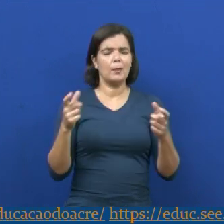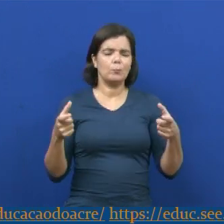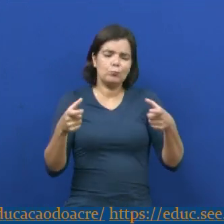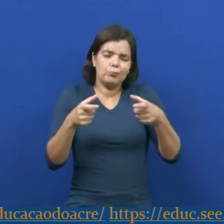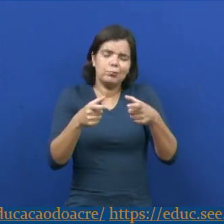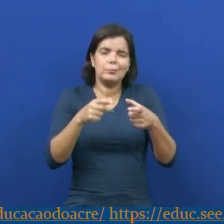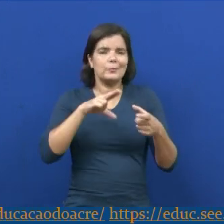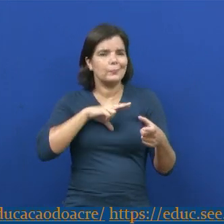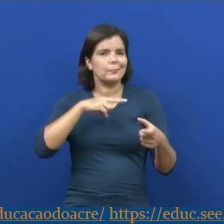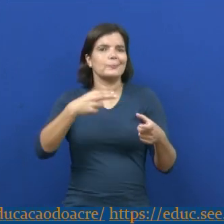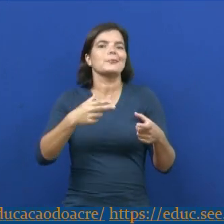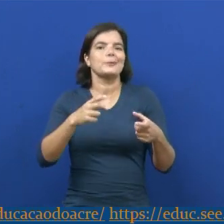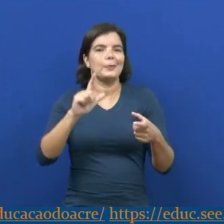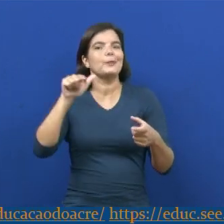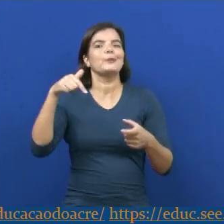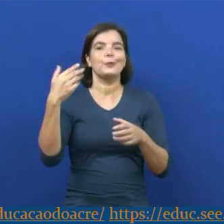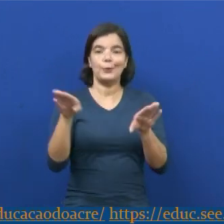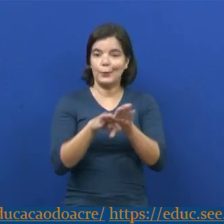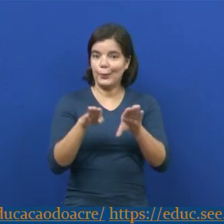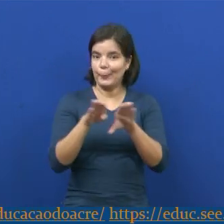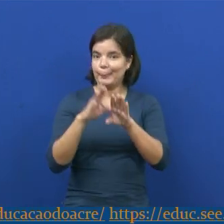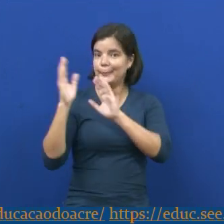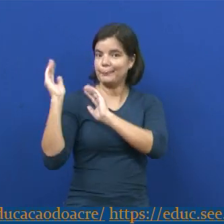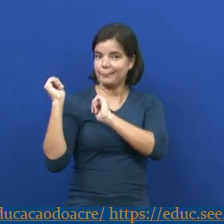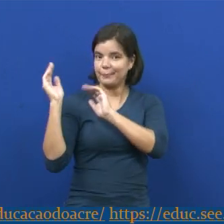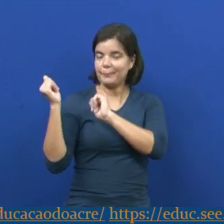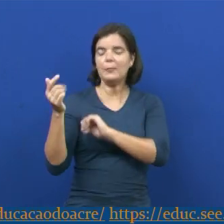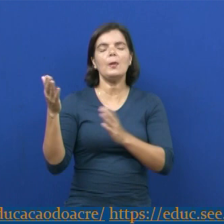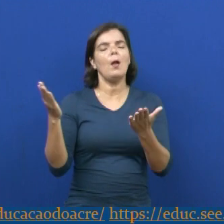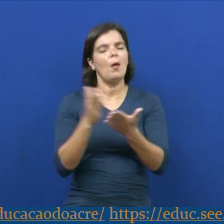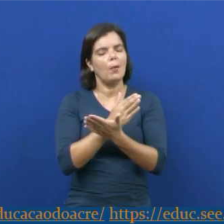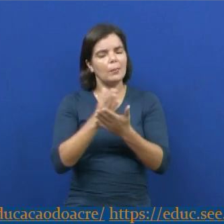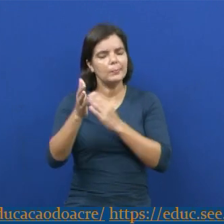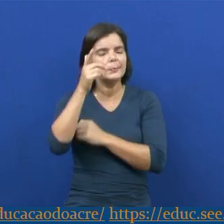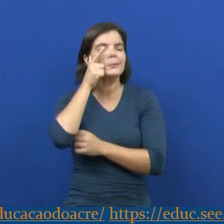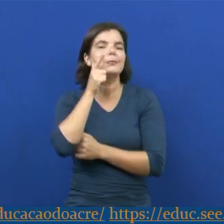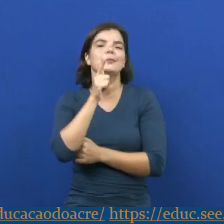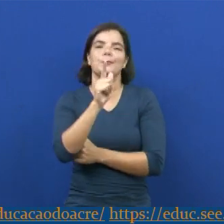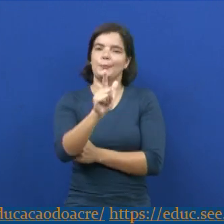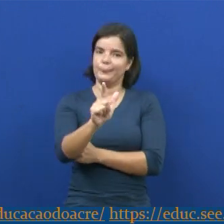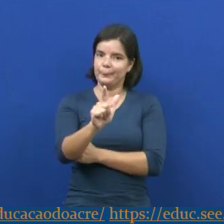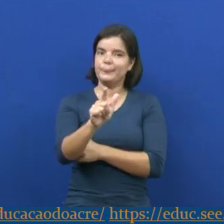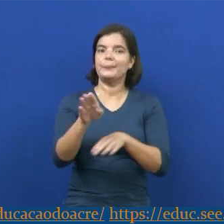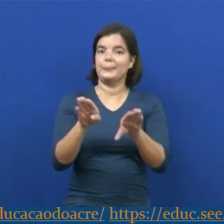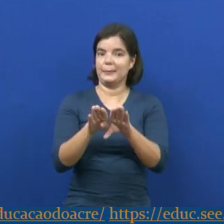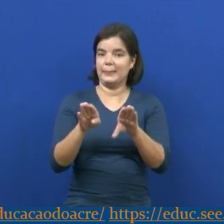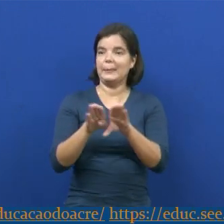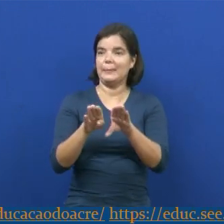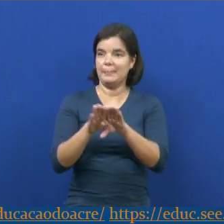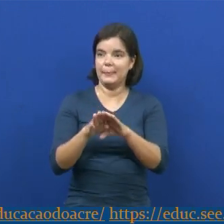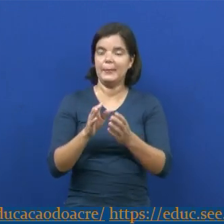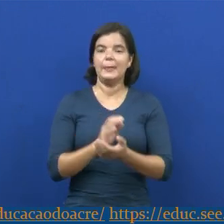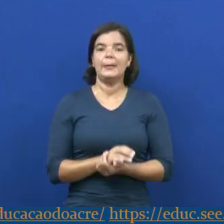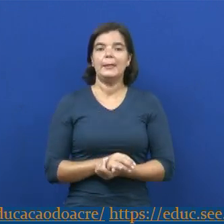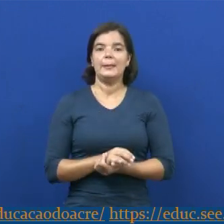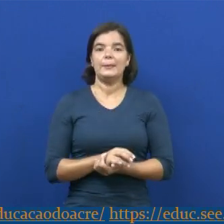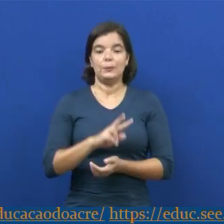portugueses e aos espanhóis. Algumas conquistas, né, dos holandeses, também dos